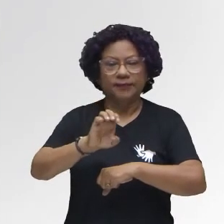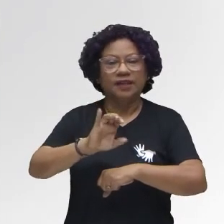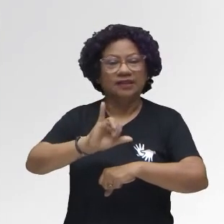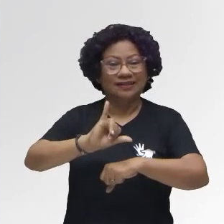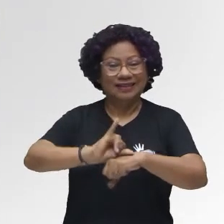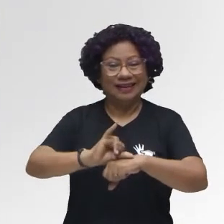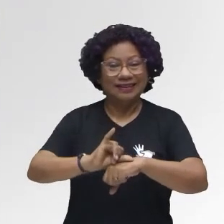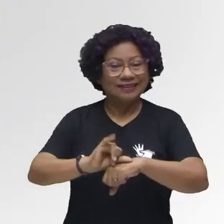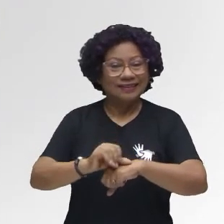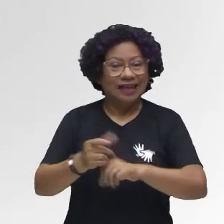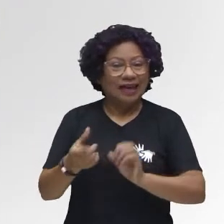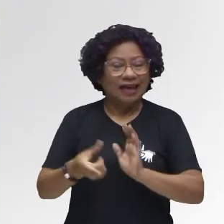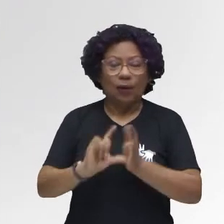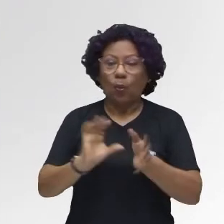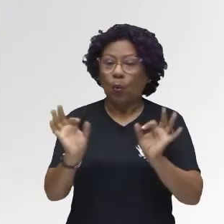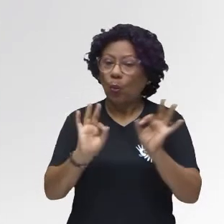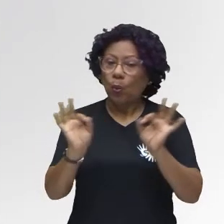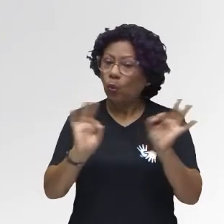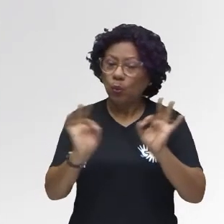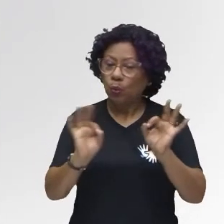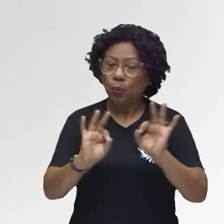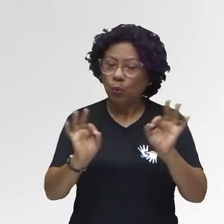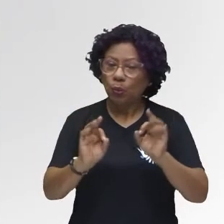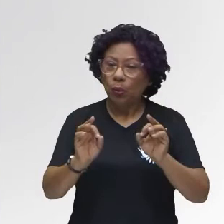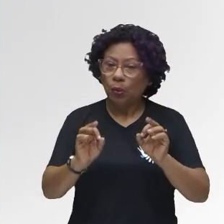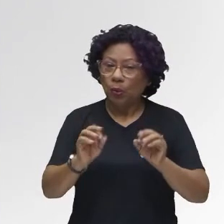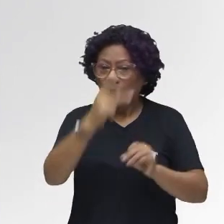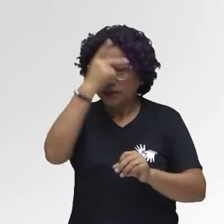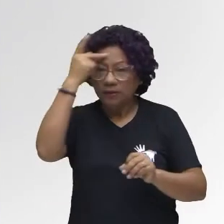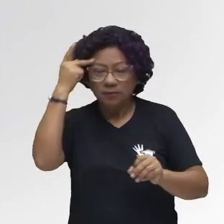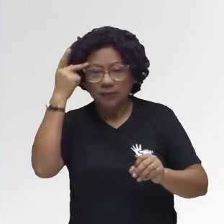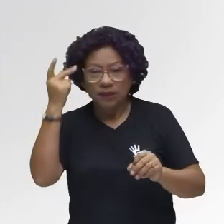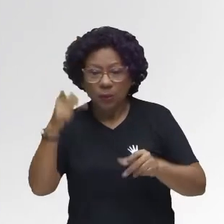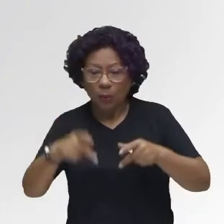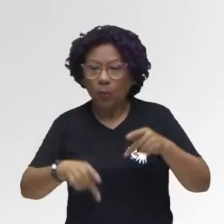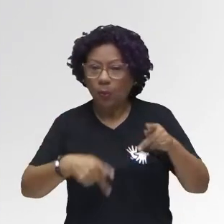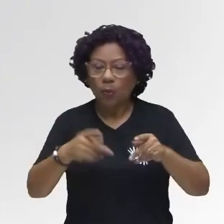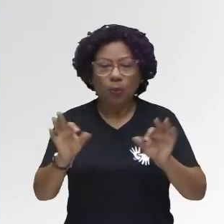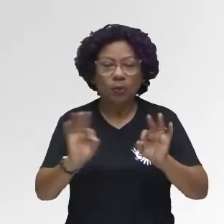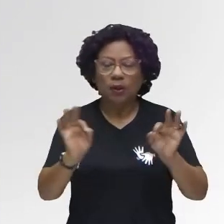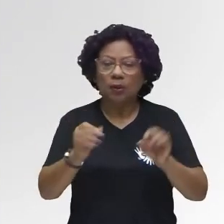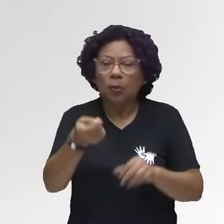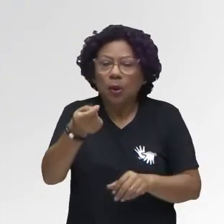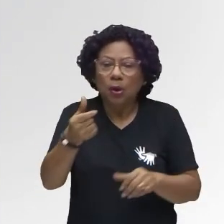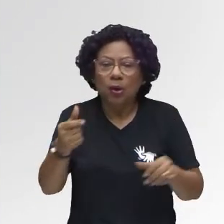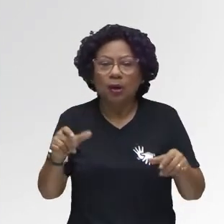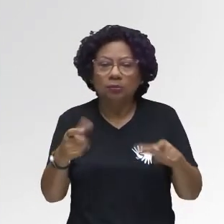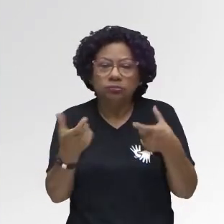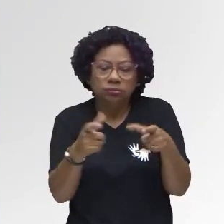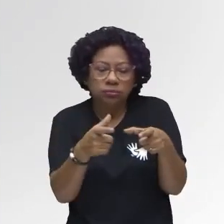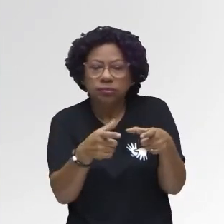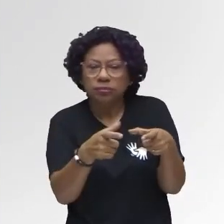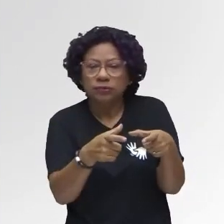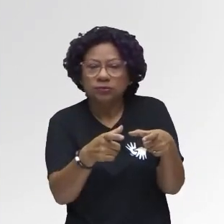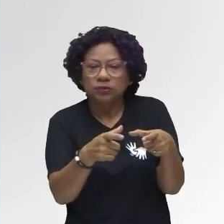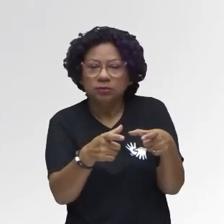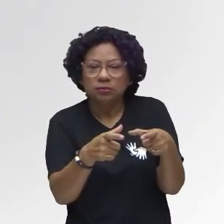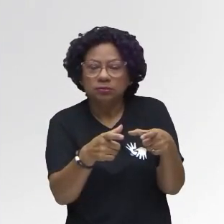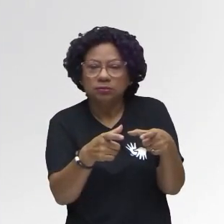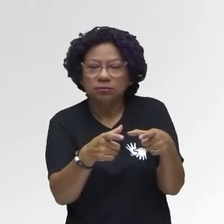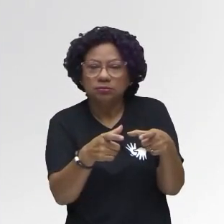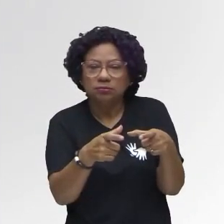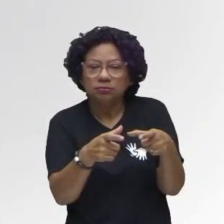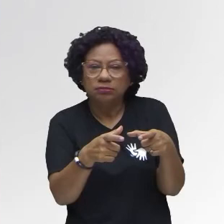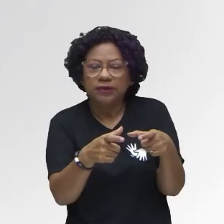atividade econômica desta época, lá se a gente for pensar em Brasil, logo com o descobrimento, a gente vai ter as atividades